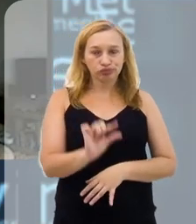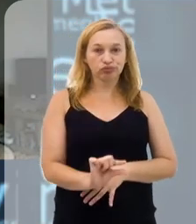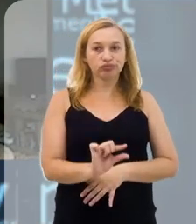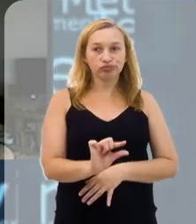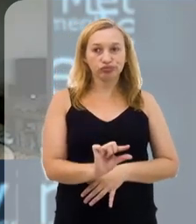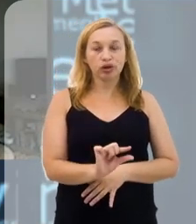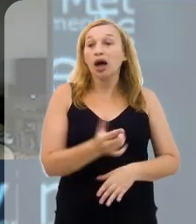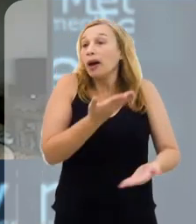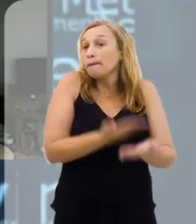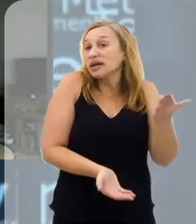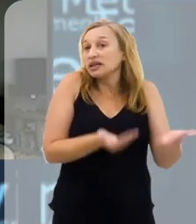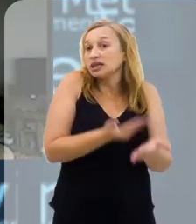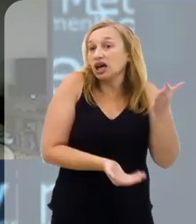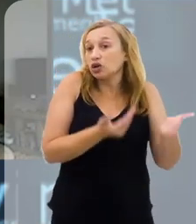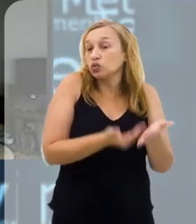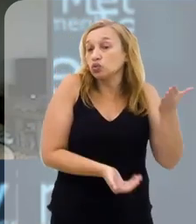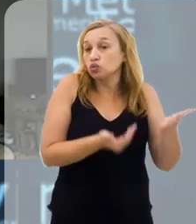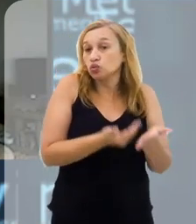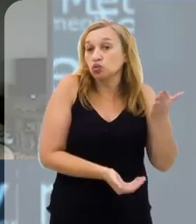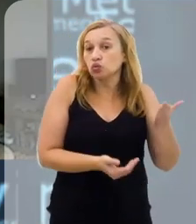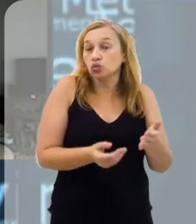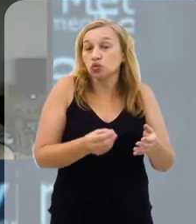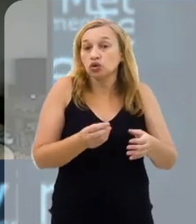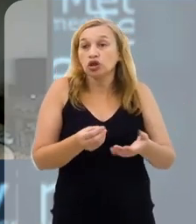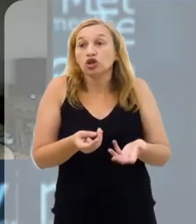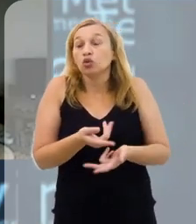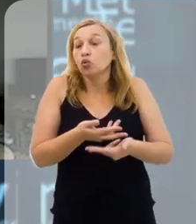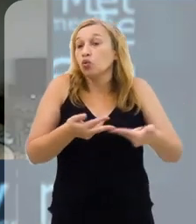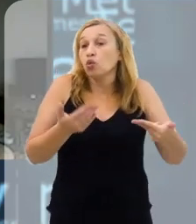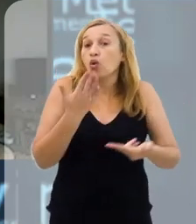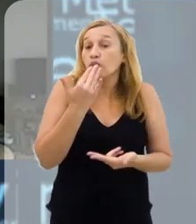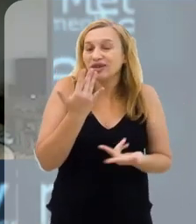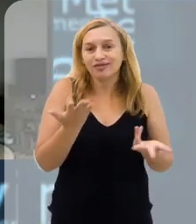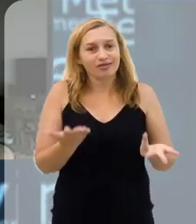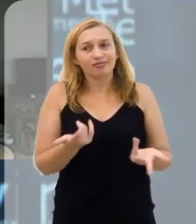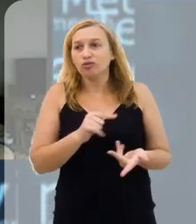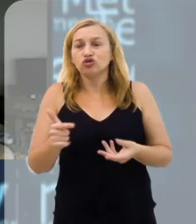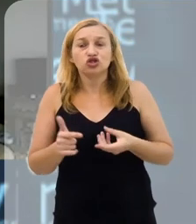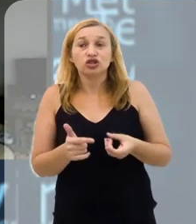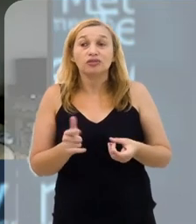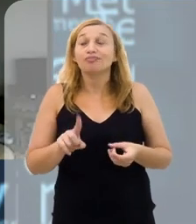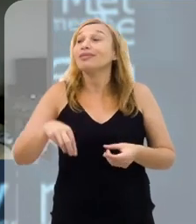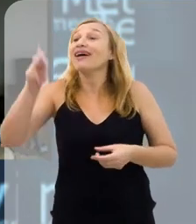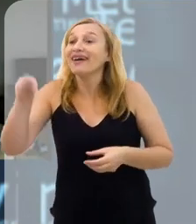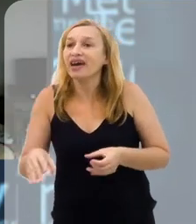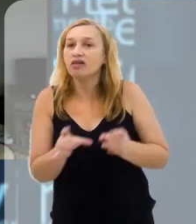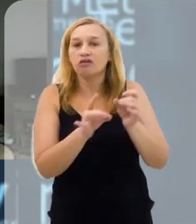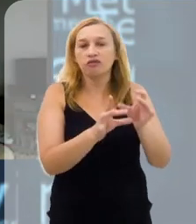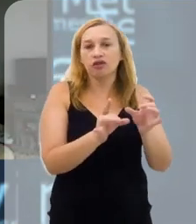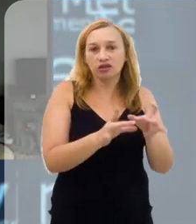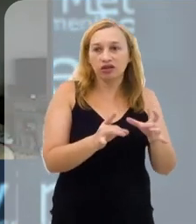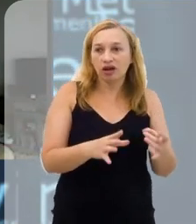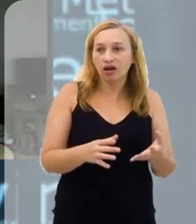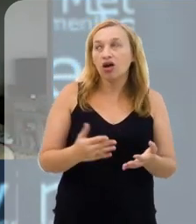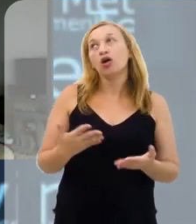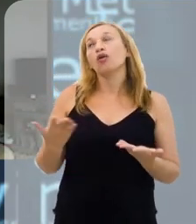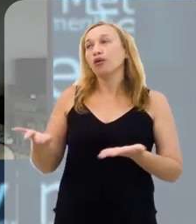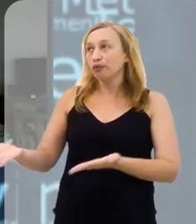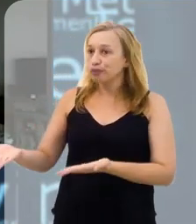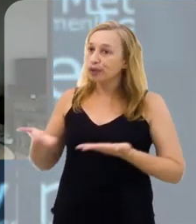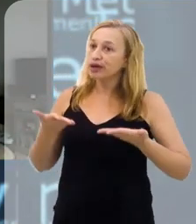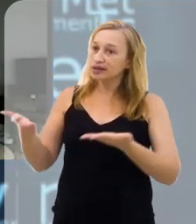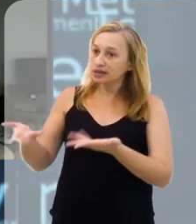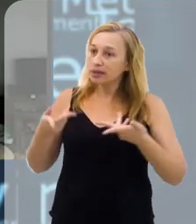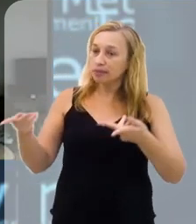venda foi a zero, a gente estava perdendo verdura e legume, não tinha para quem vender, e eu continuei recebendo